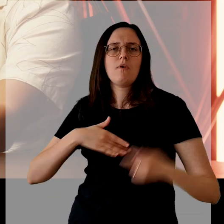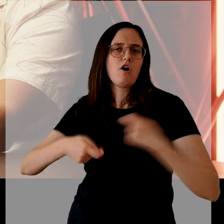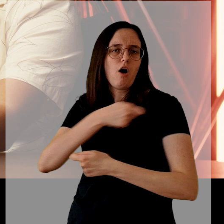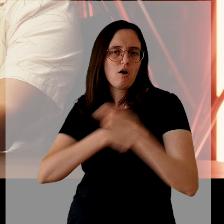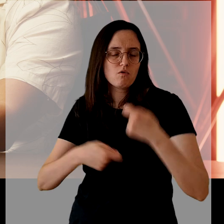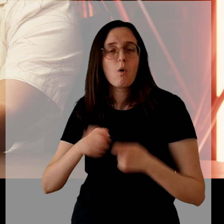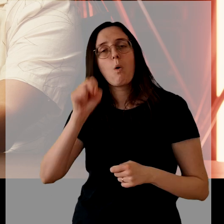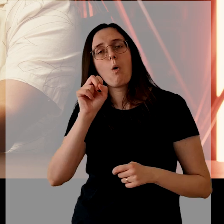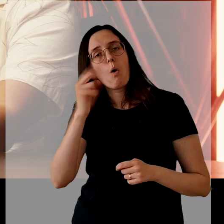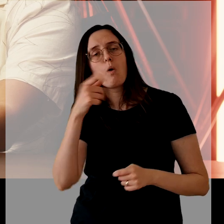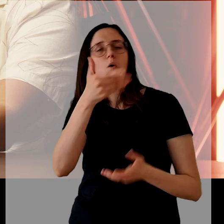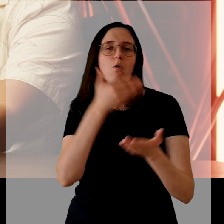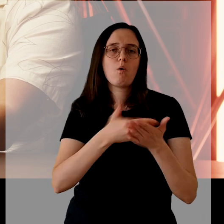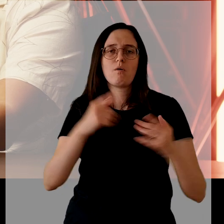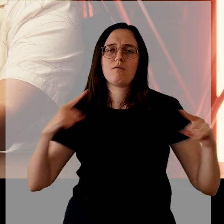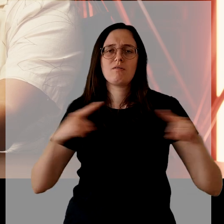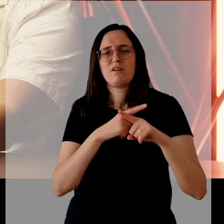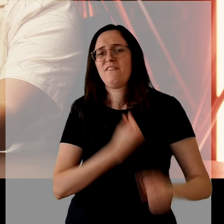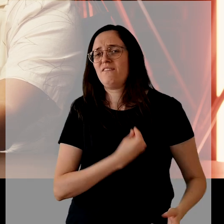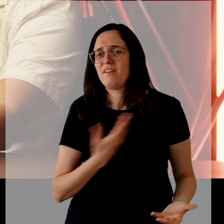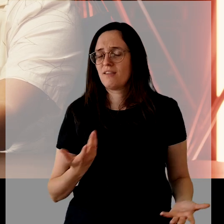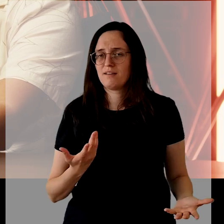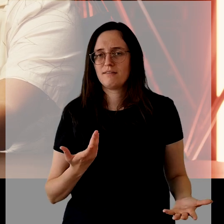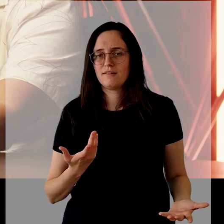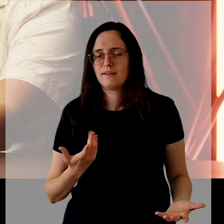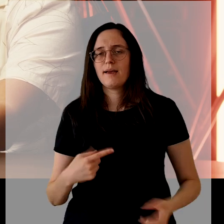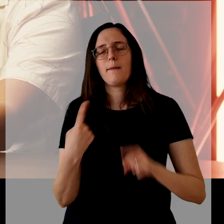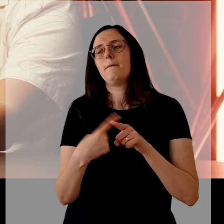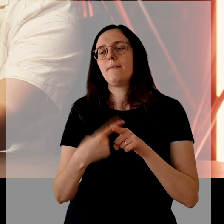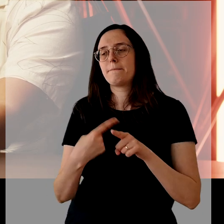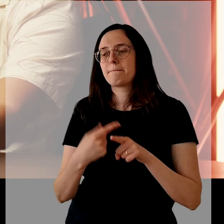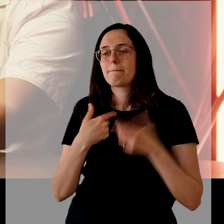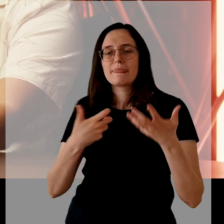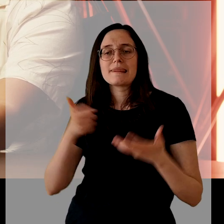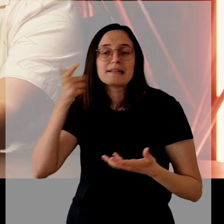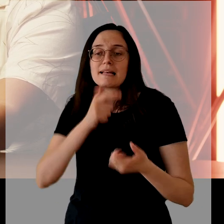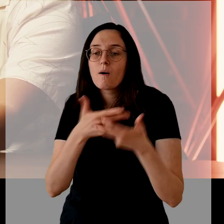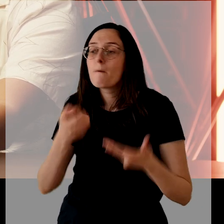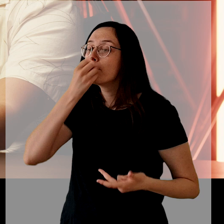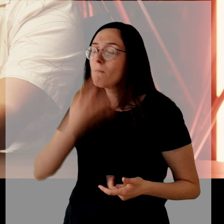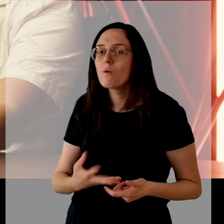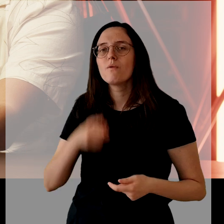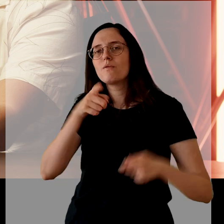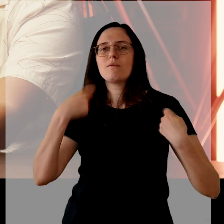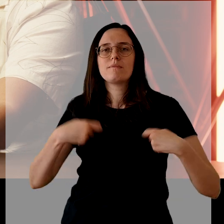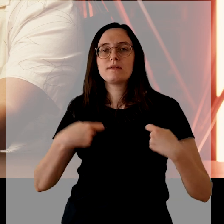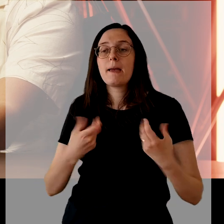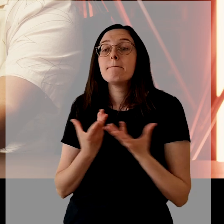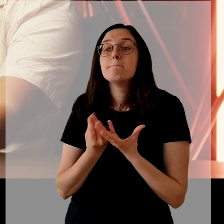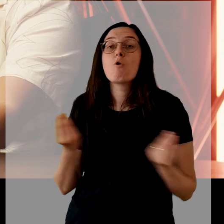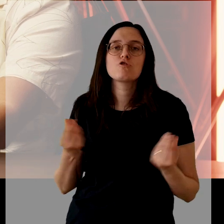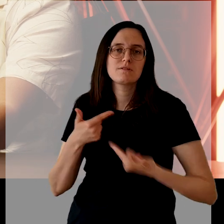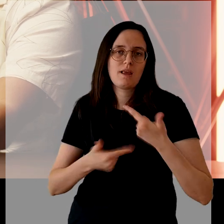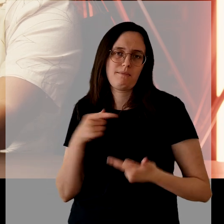negócio, ou começa a competir muito com a vida. Assim, porque você, para ganhar alguma coisa decente, você precisa de volume